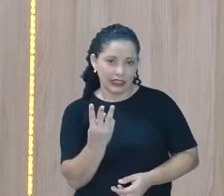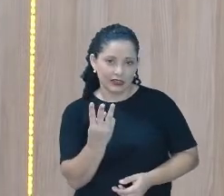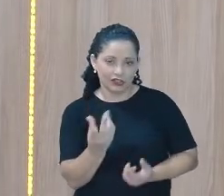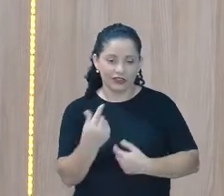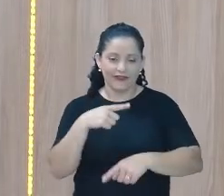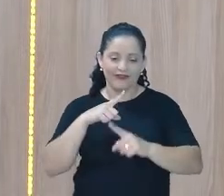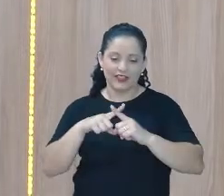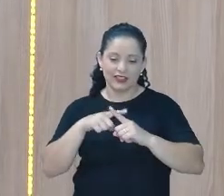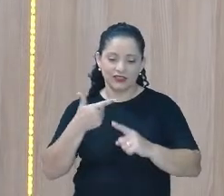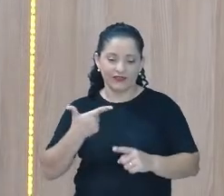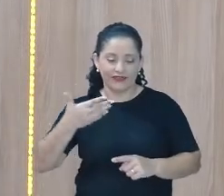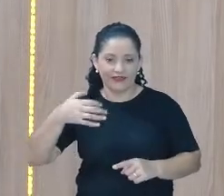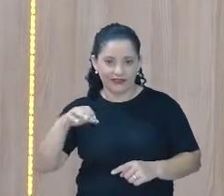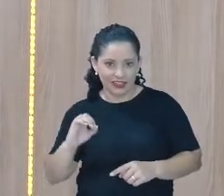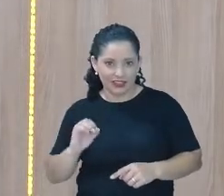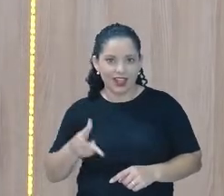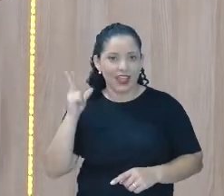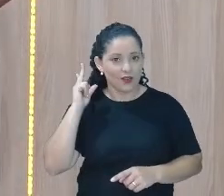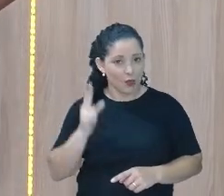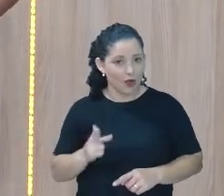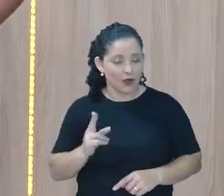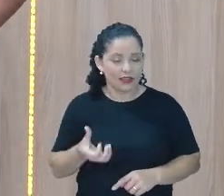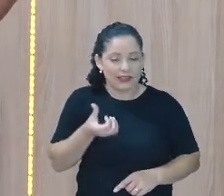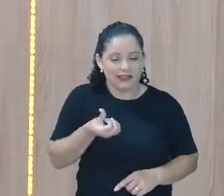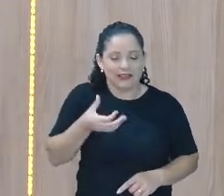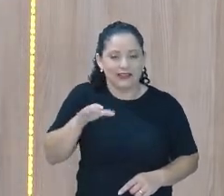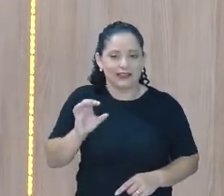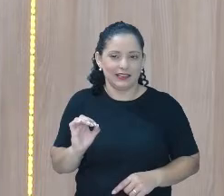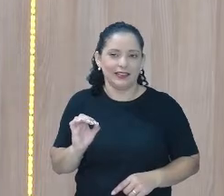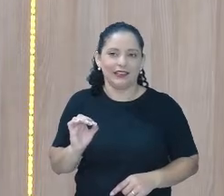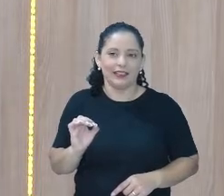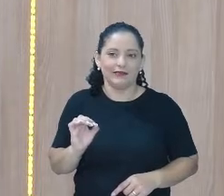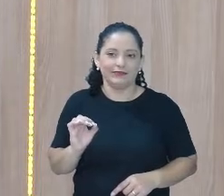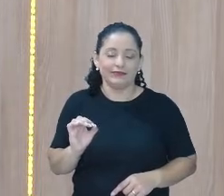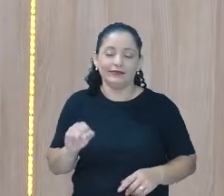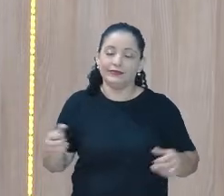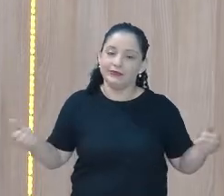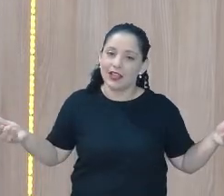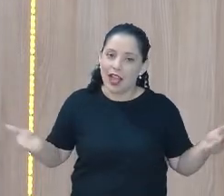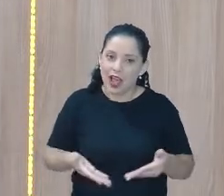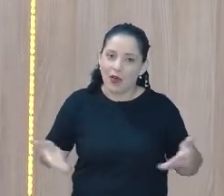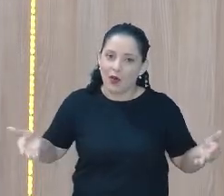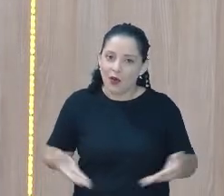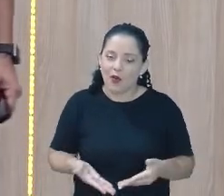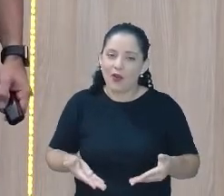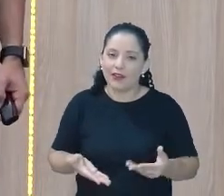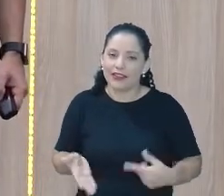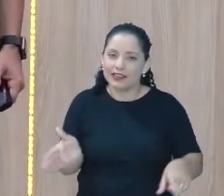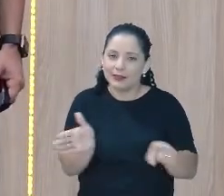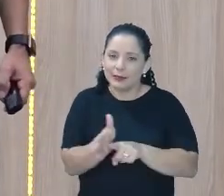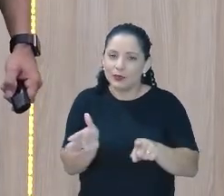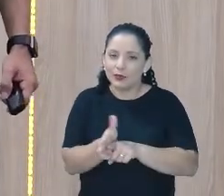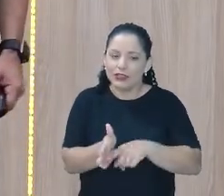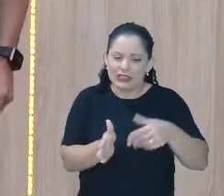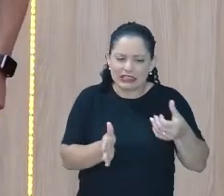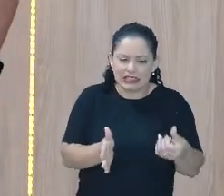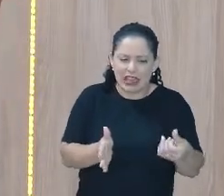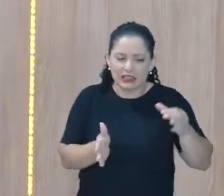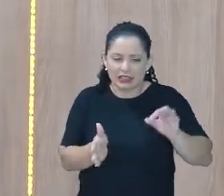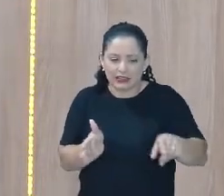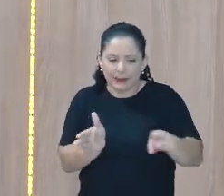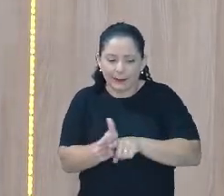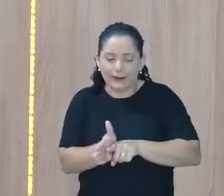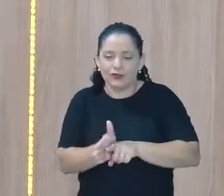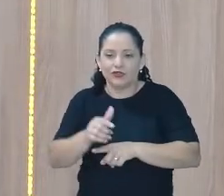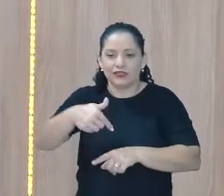3 vezes 20 é igual a 60, e eu vou pegar o 60 aqui e subtrair com o 70. Então, eu